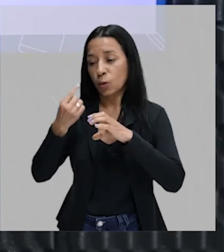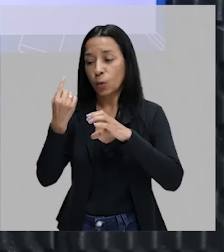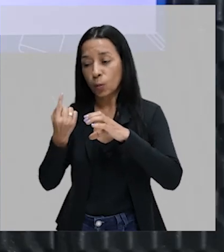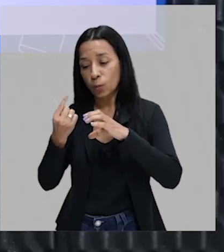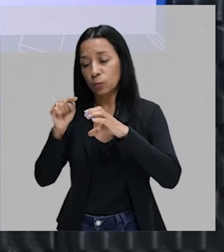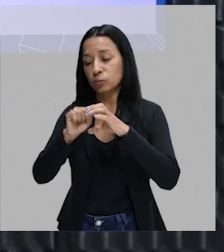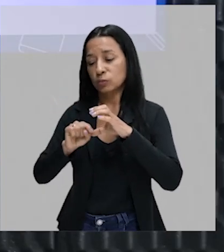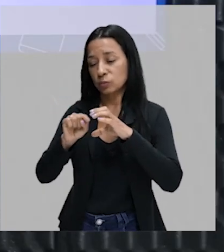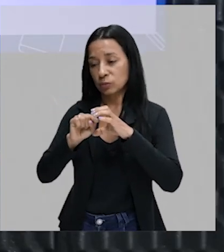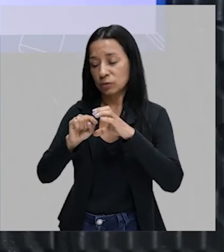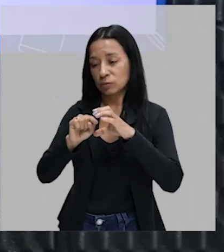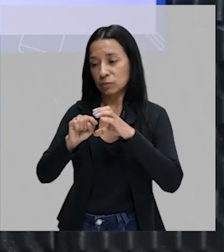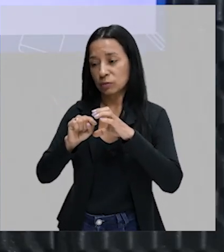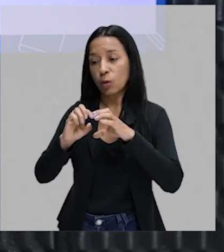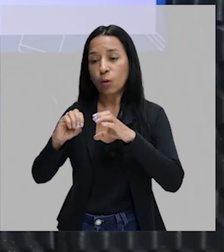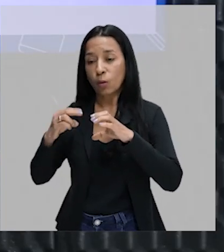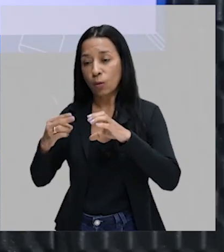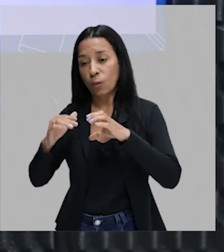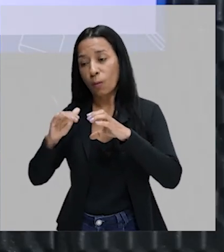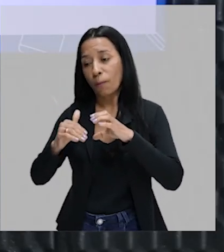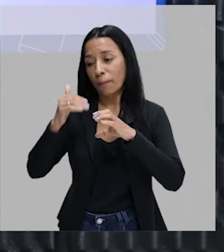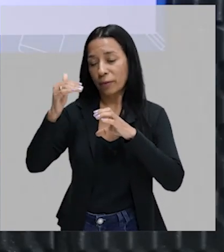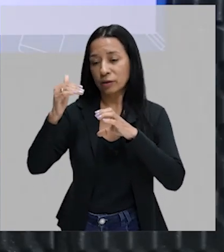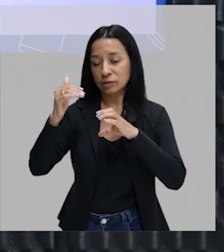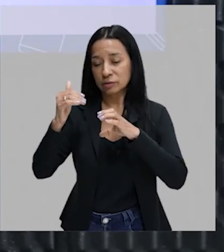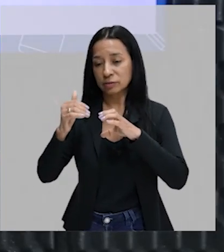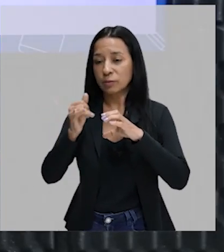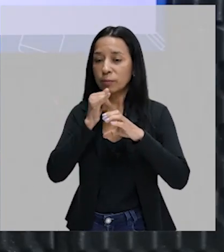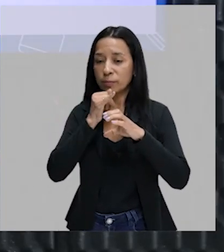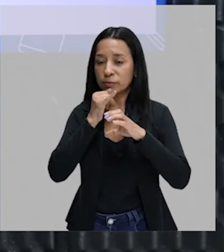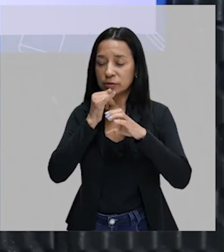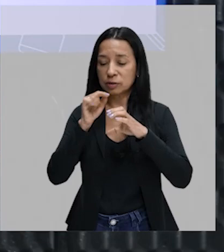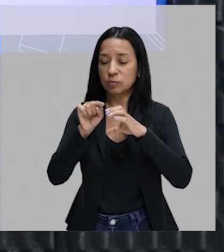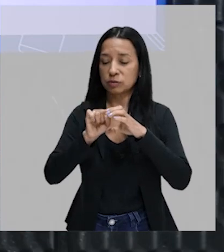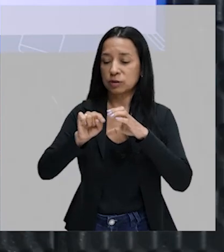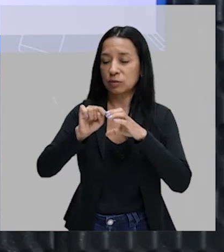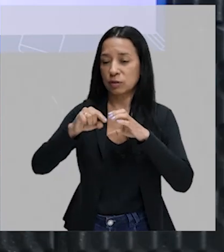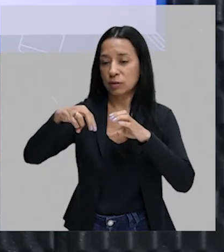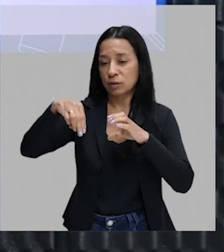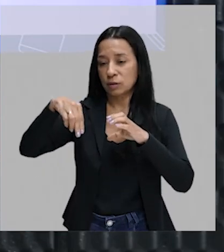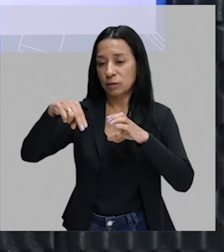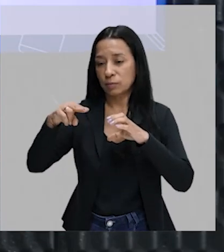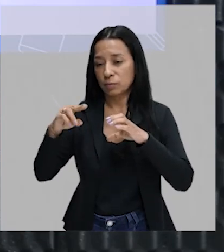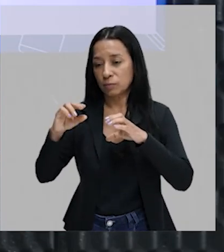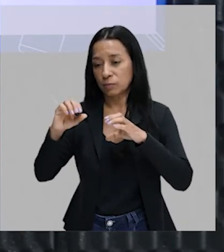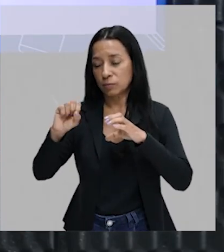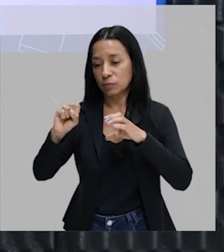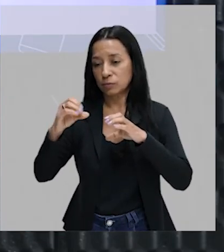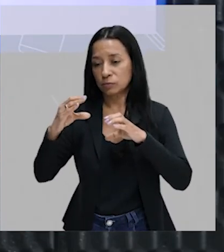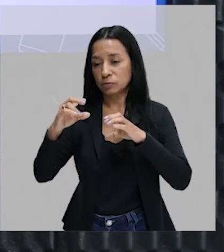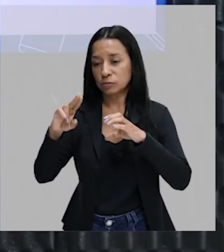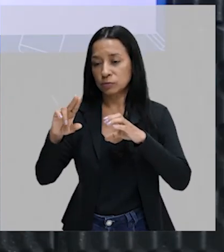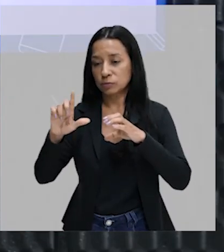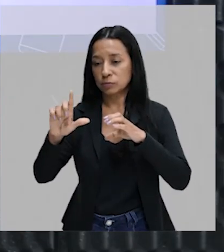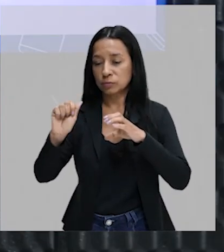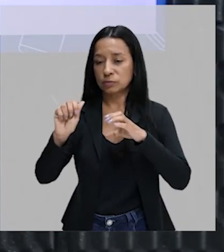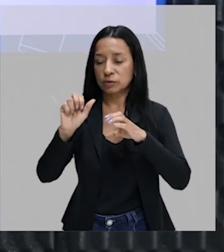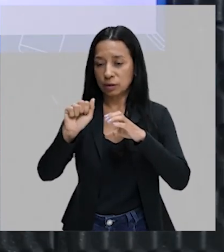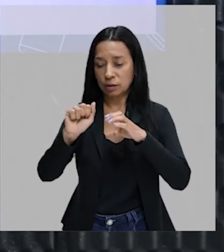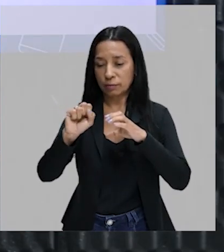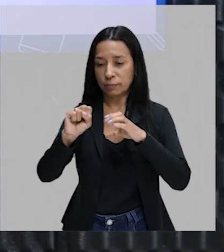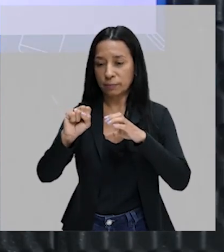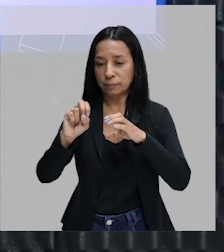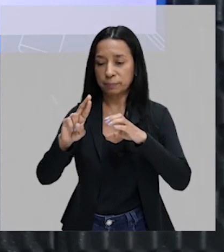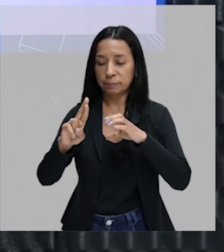Vou dar um exemplo aqui, ó, da célula muscular. A célula muscular ela é chamada de miócito.